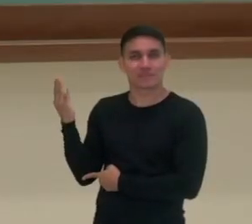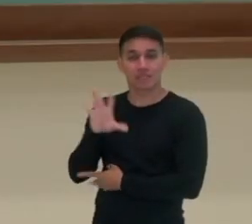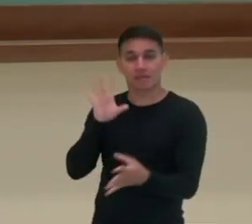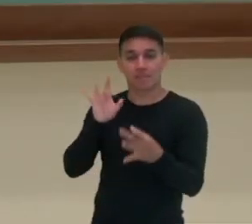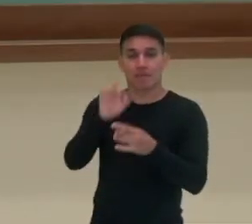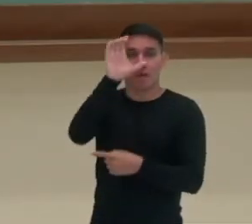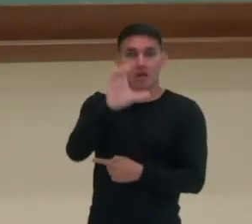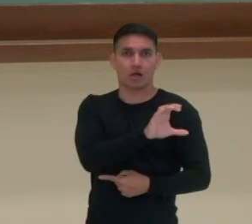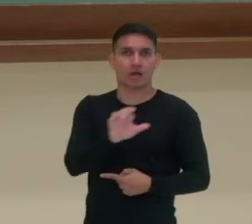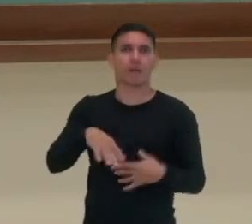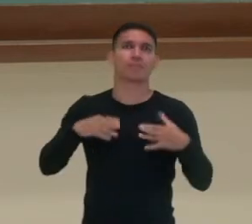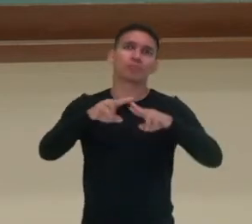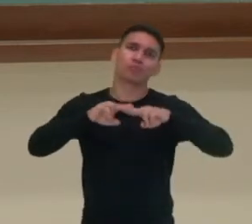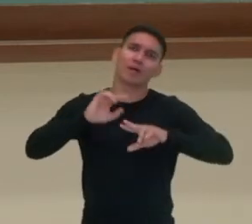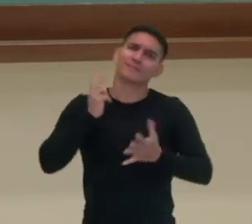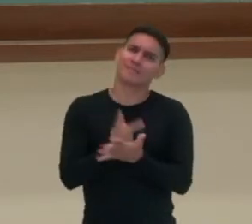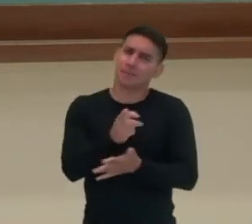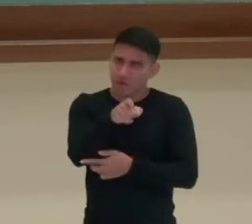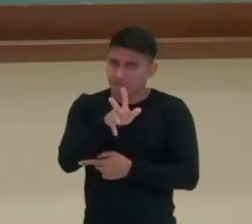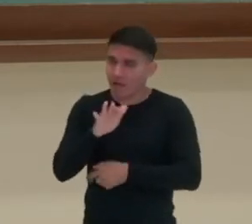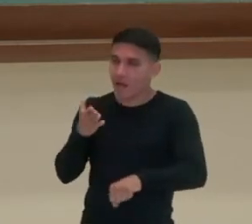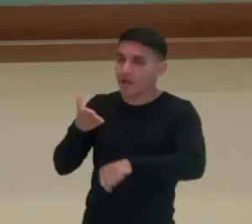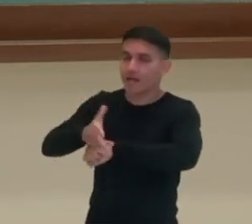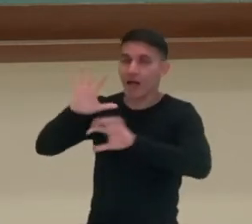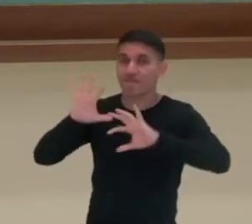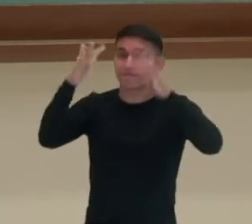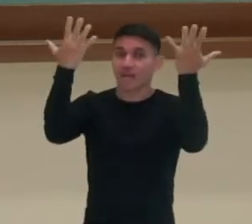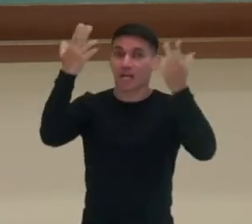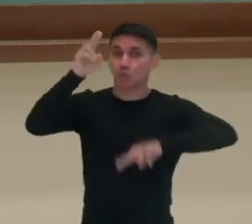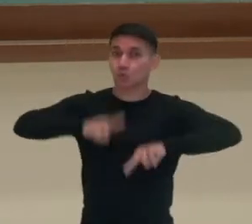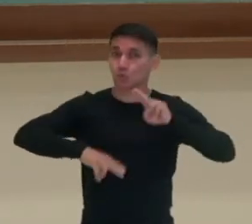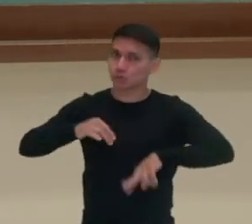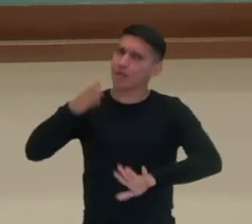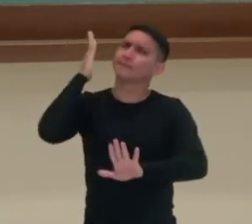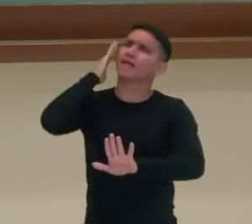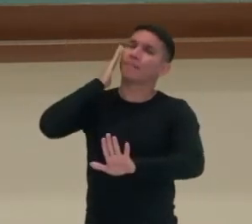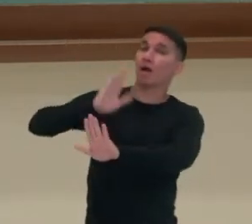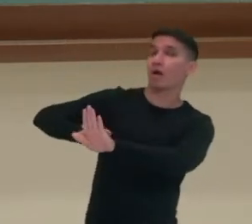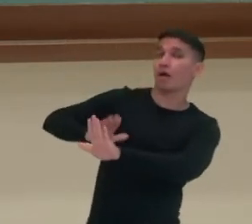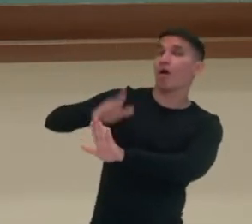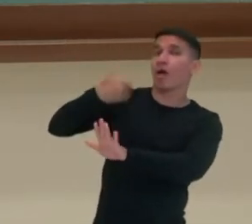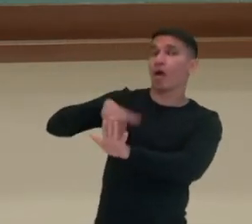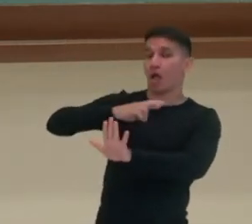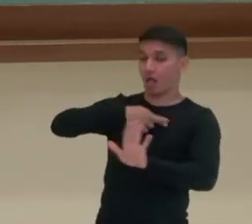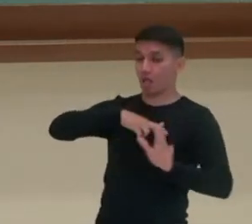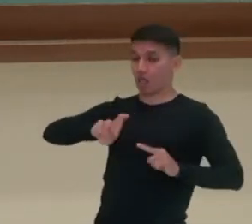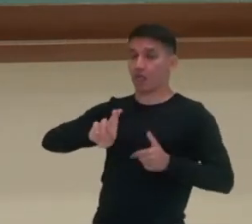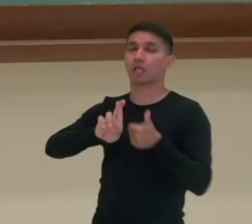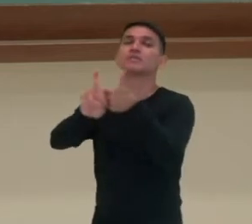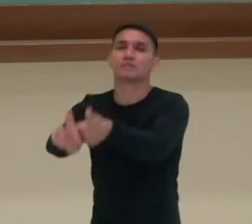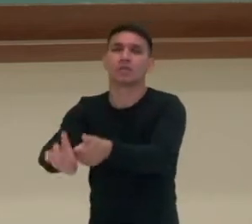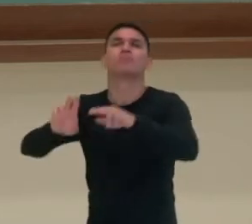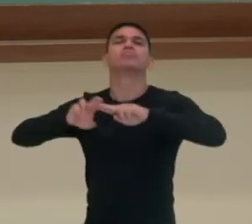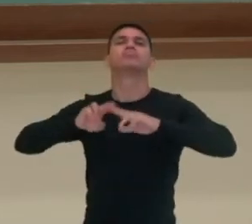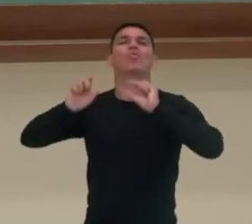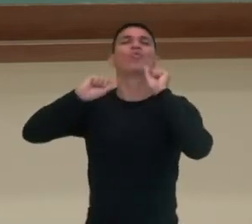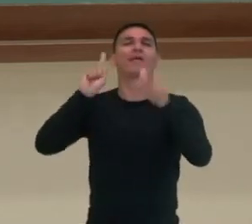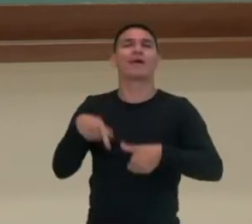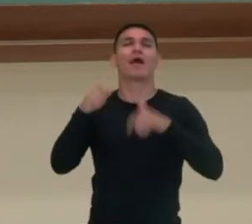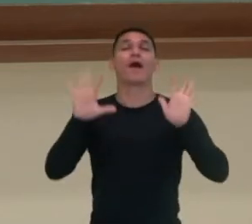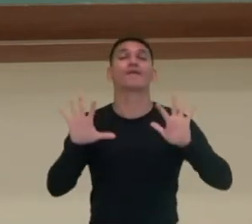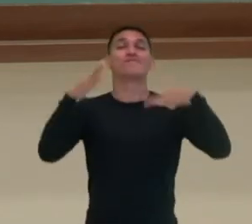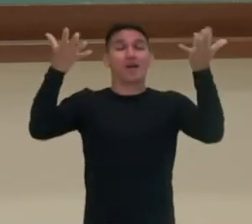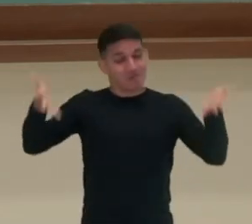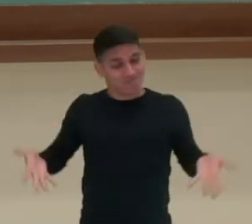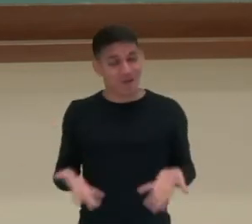toda vez que você for numa festa junina, saiba que ela é de caráter religioso e tem a intenção de